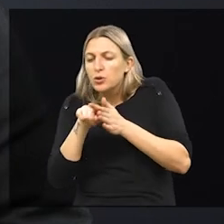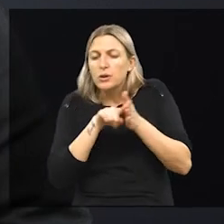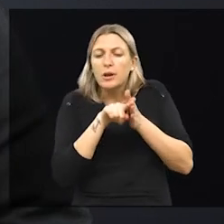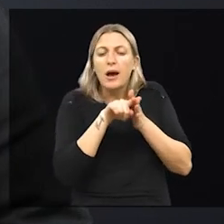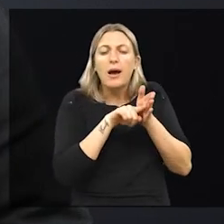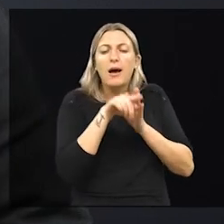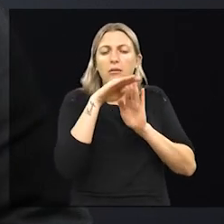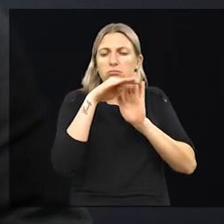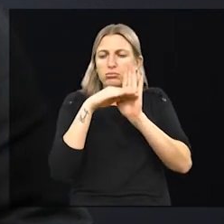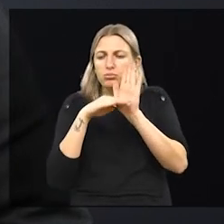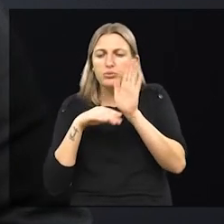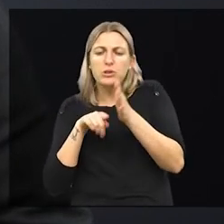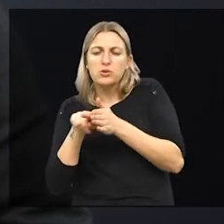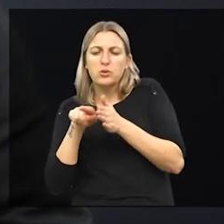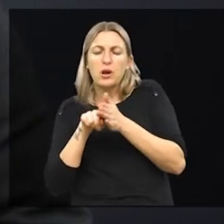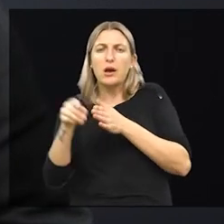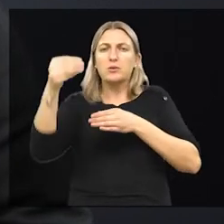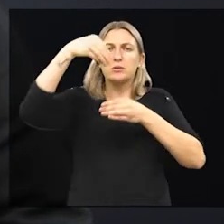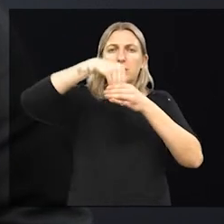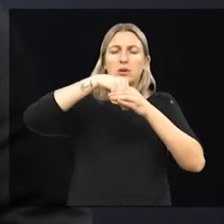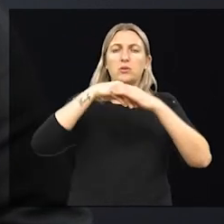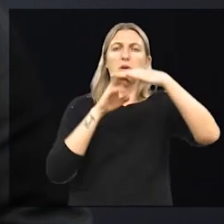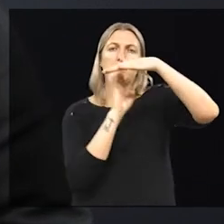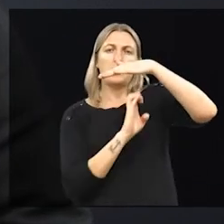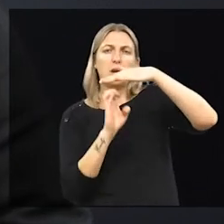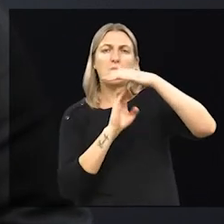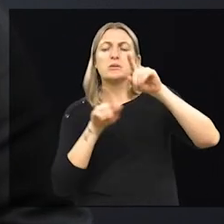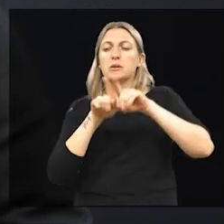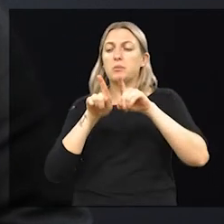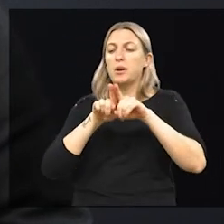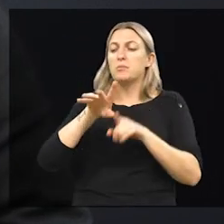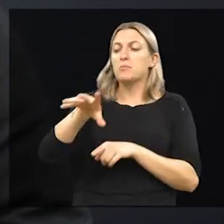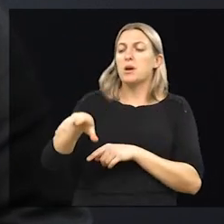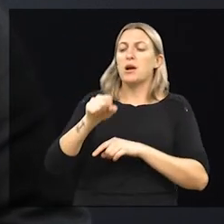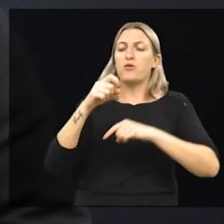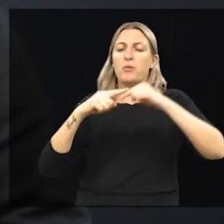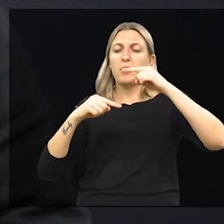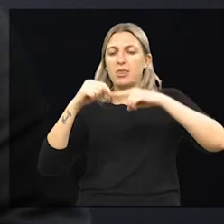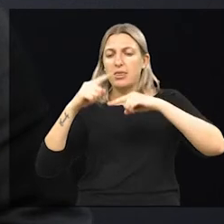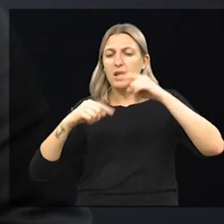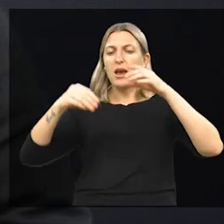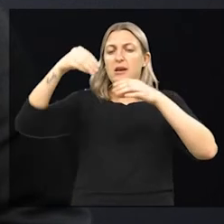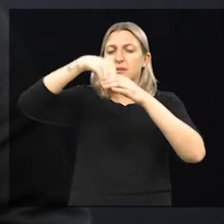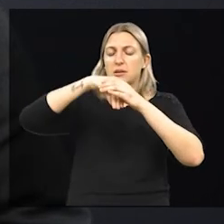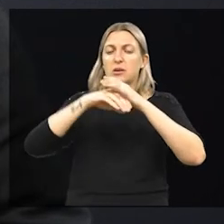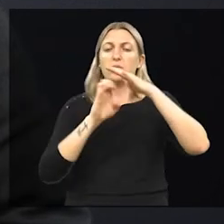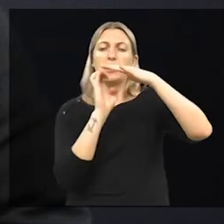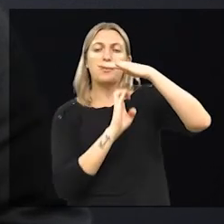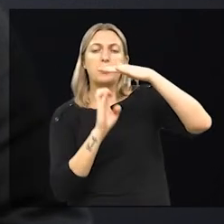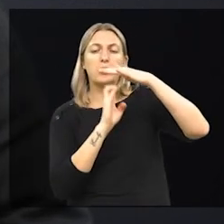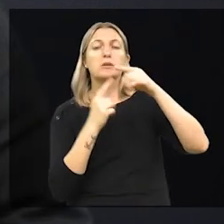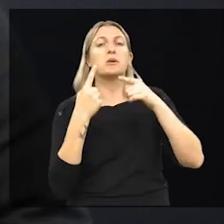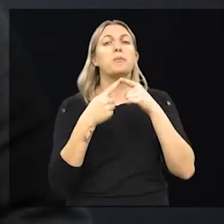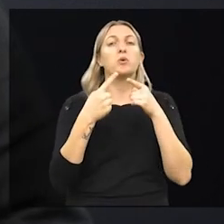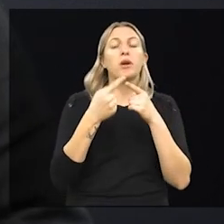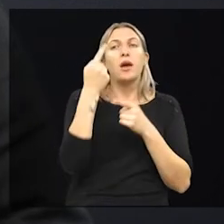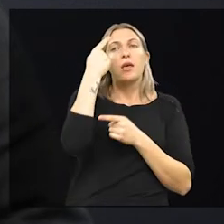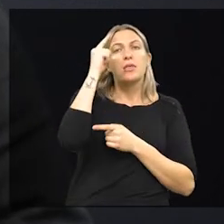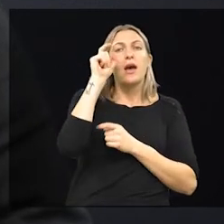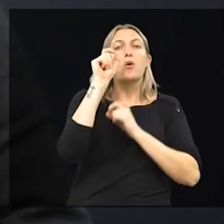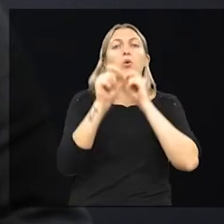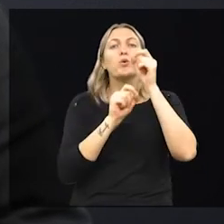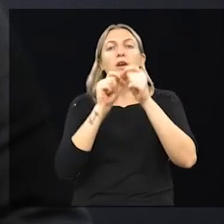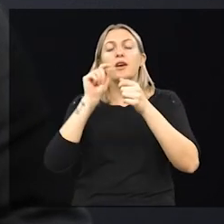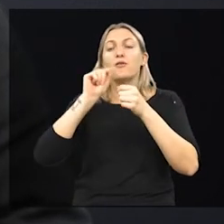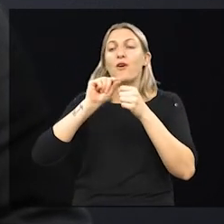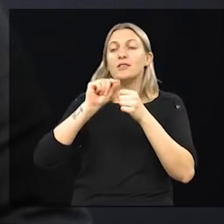têxteis produzidos né durante a confecção do vestuário então primeira parte da pesquisa ela